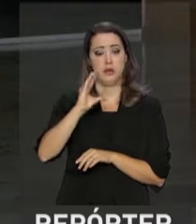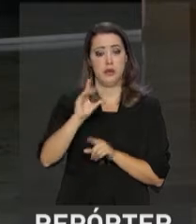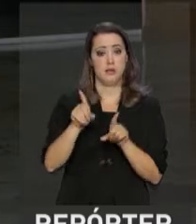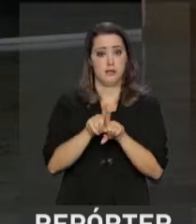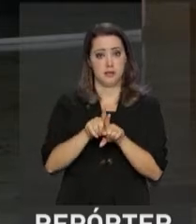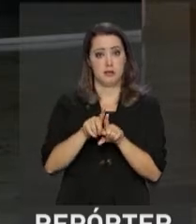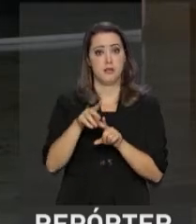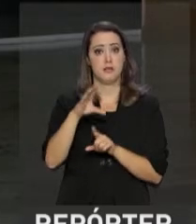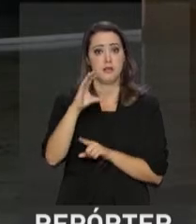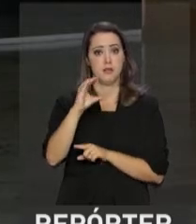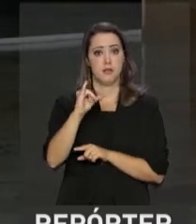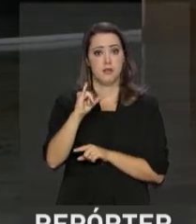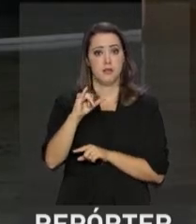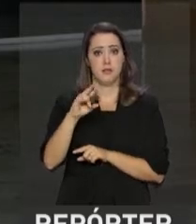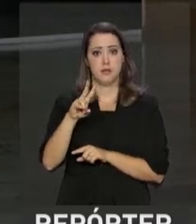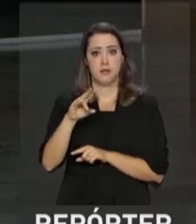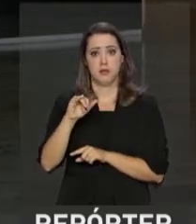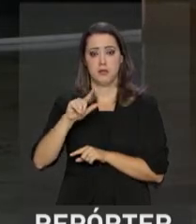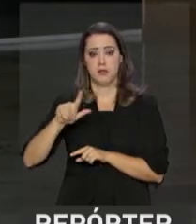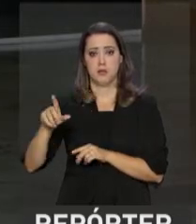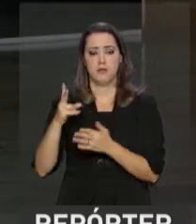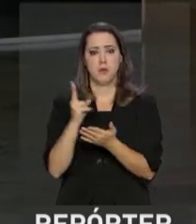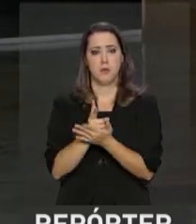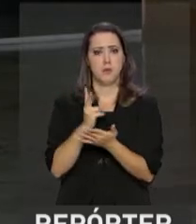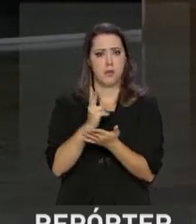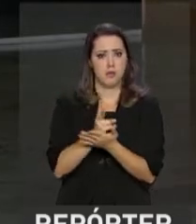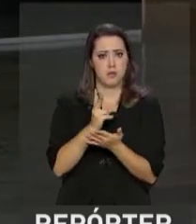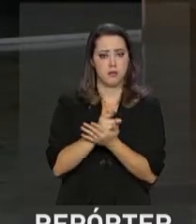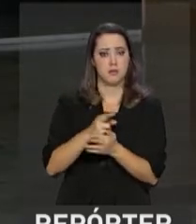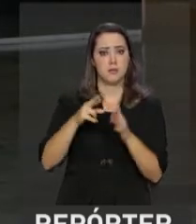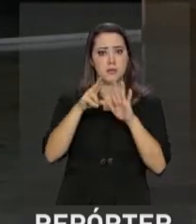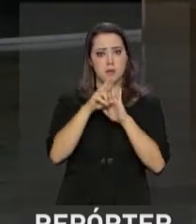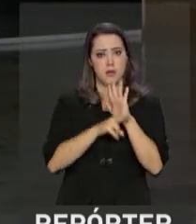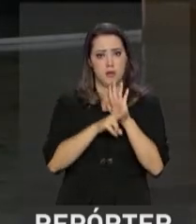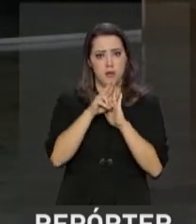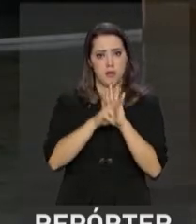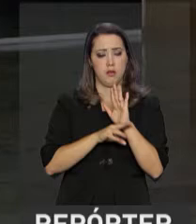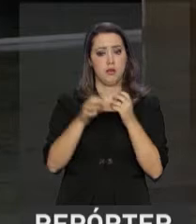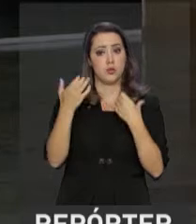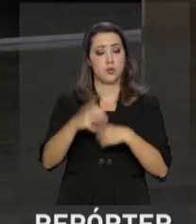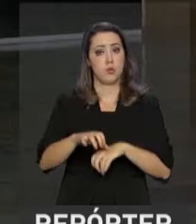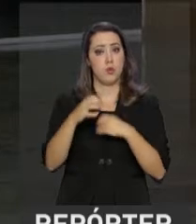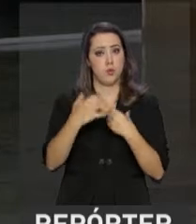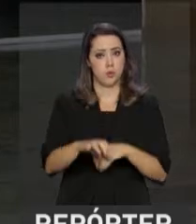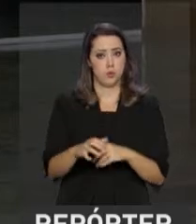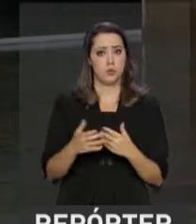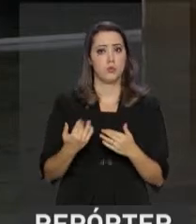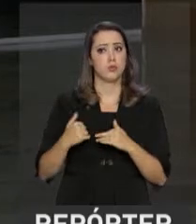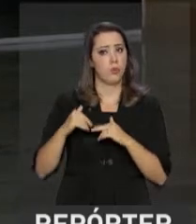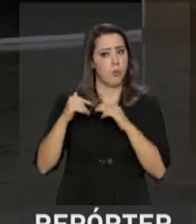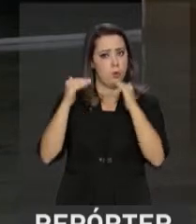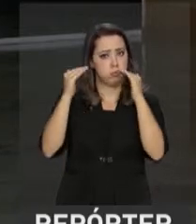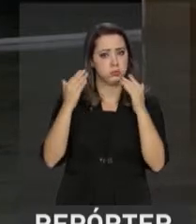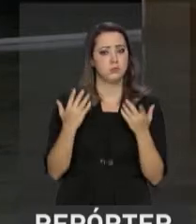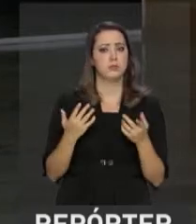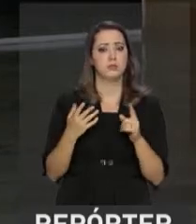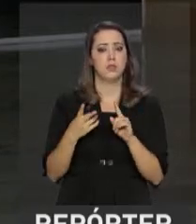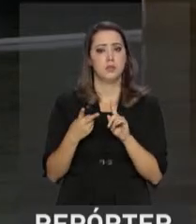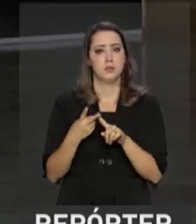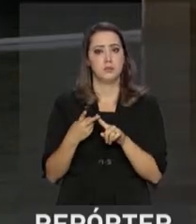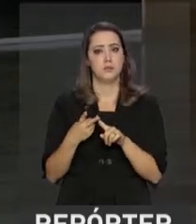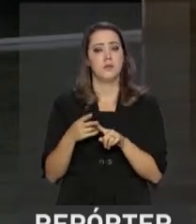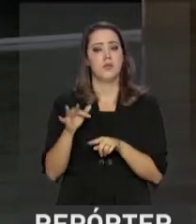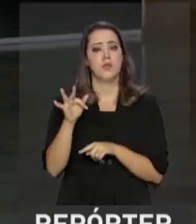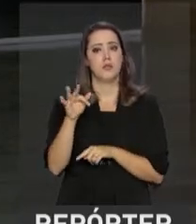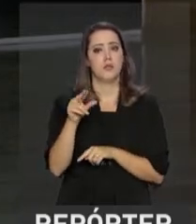mesmas regras em concursos públicos para os cursos de formação de oficiais da marinha além disso os fuzileiros